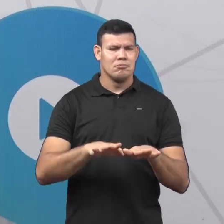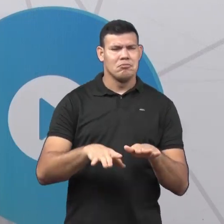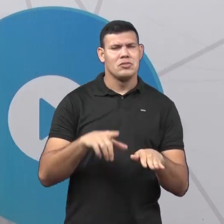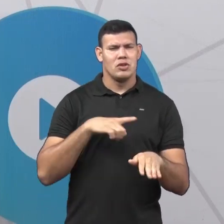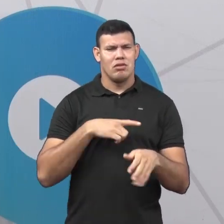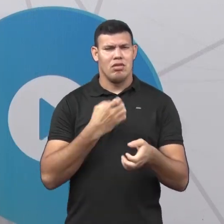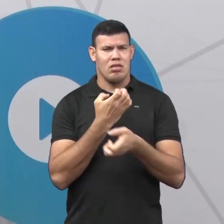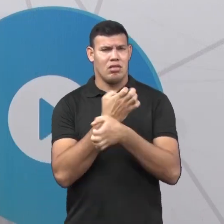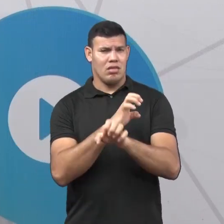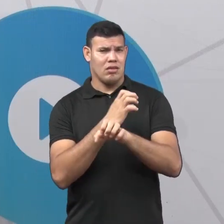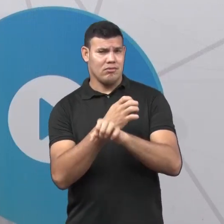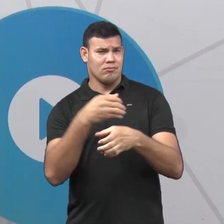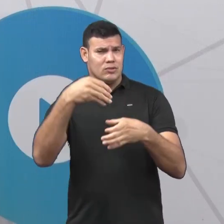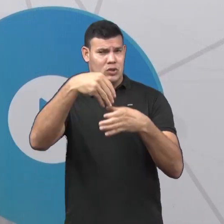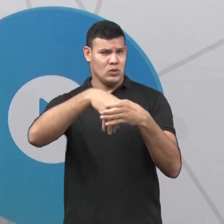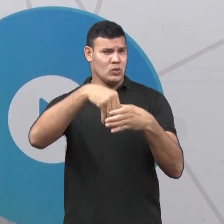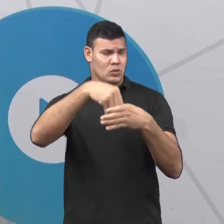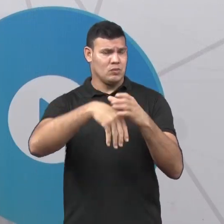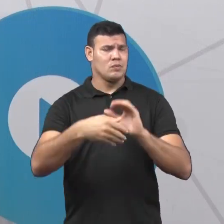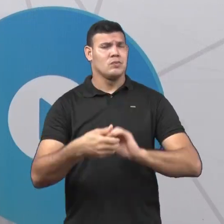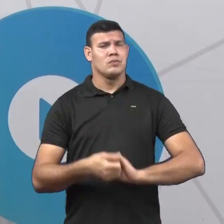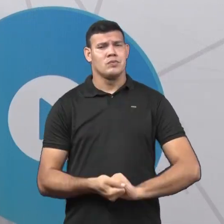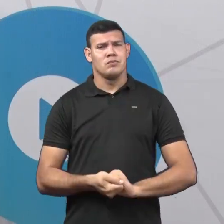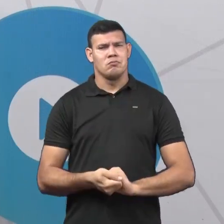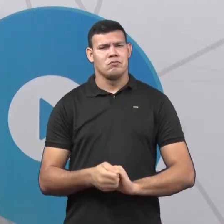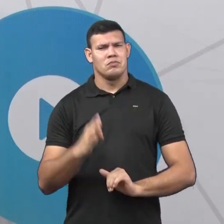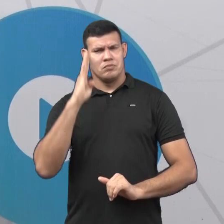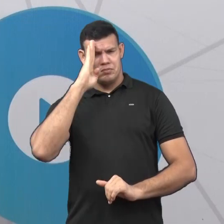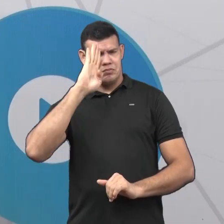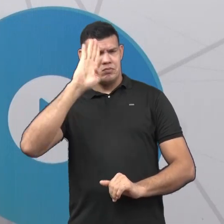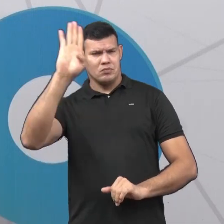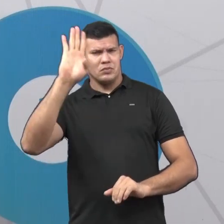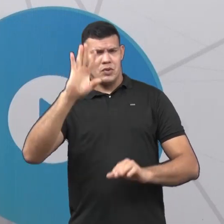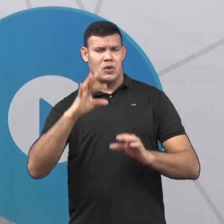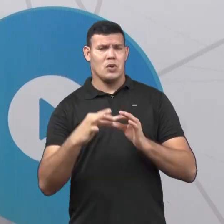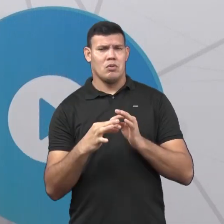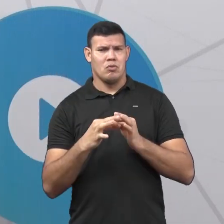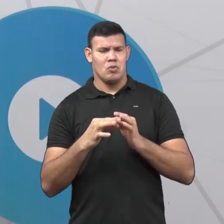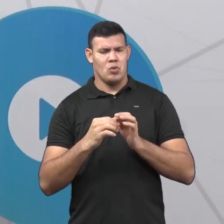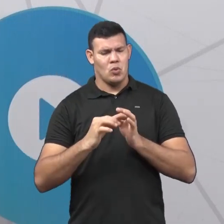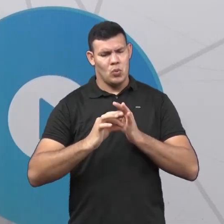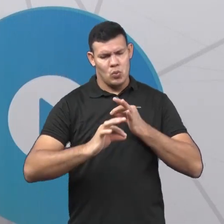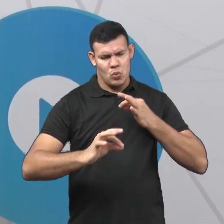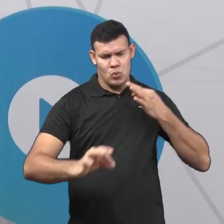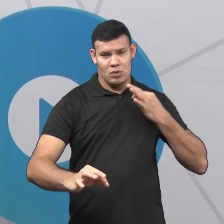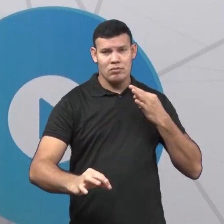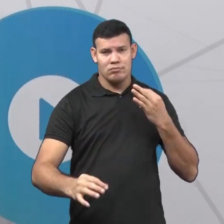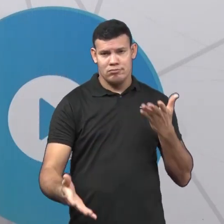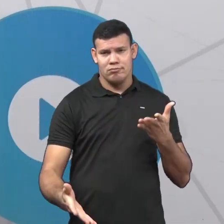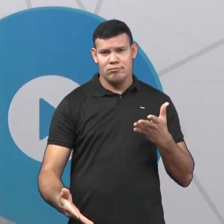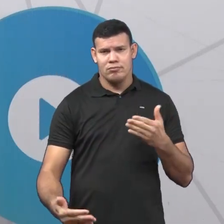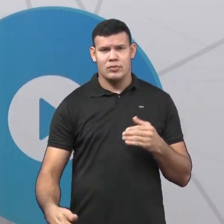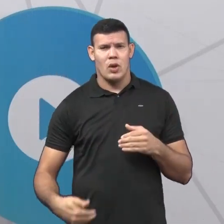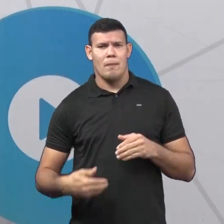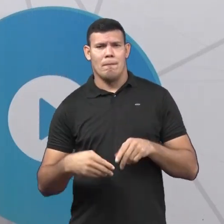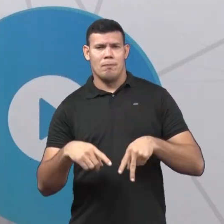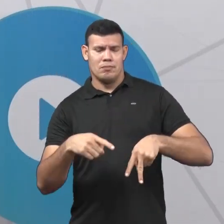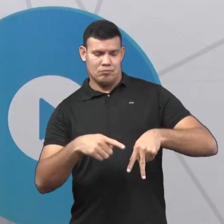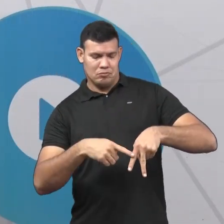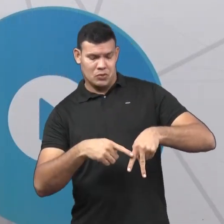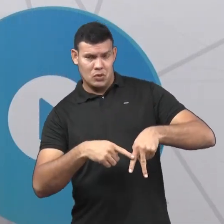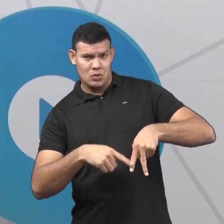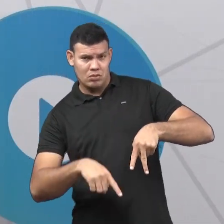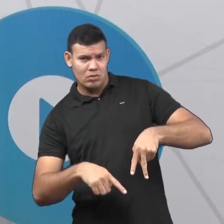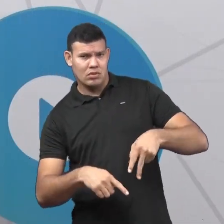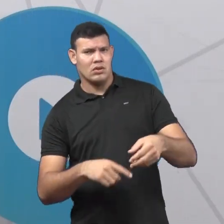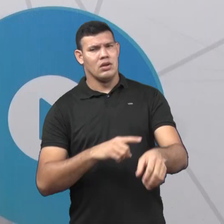do nosso corpo, dentro de alguns ossos, principalmente ossos longos, tá? Nas extremidades, como é o caso do fêmur, como é o caso